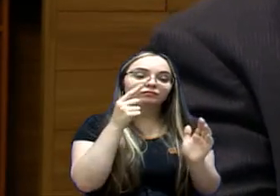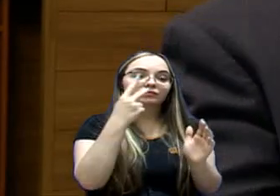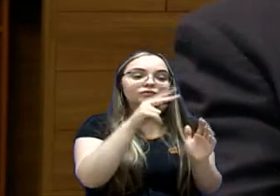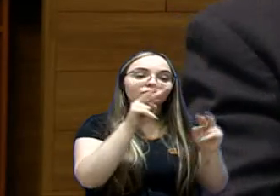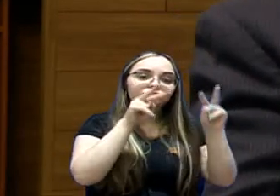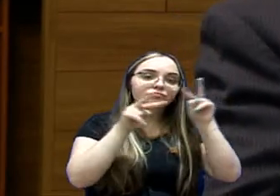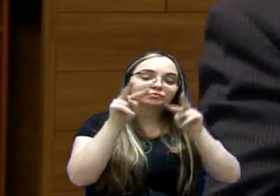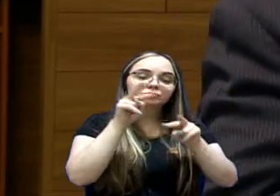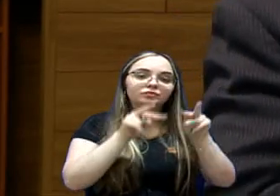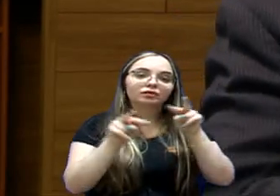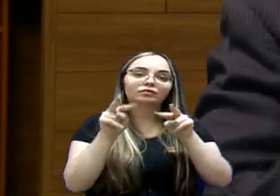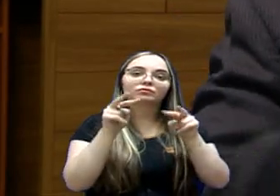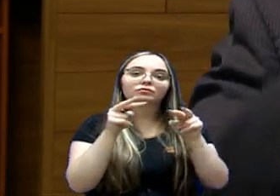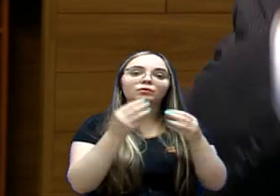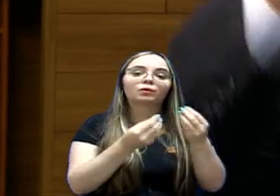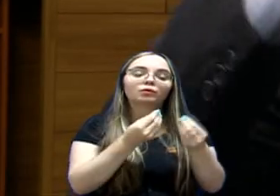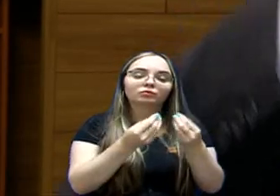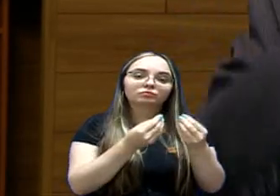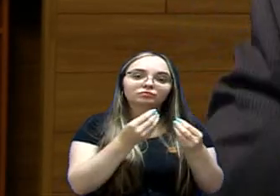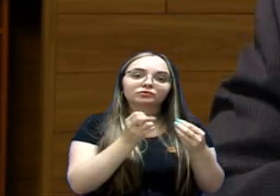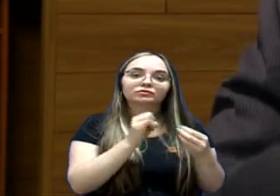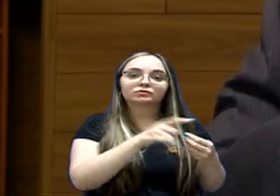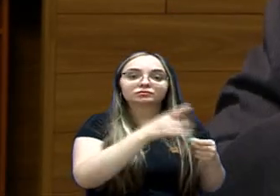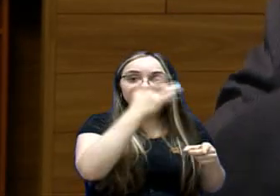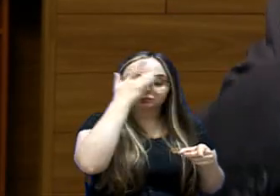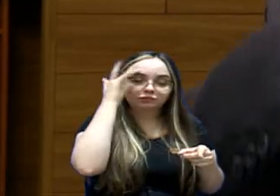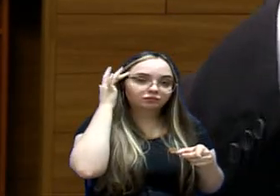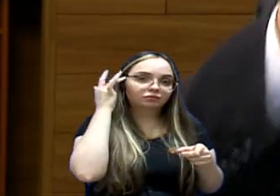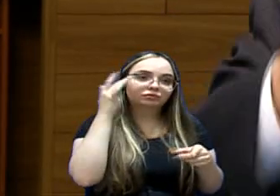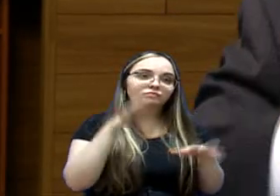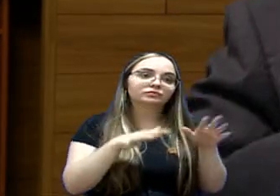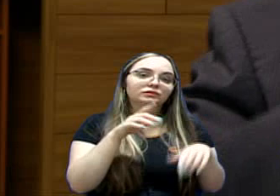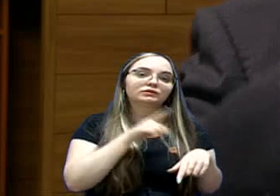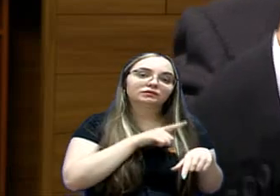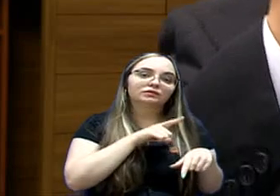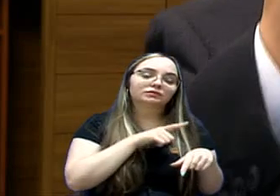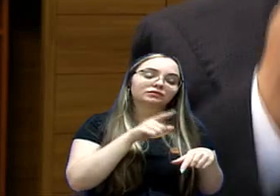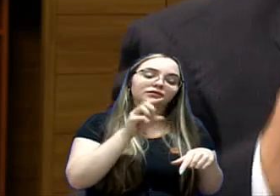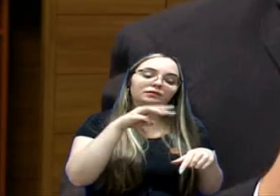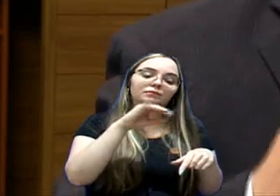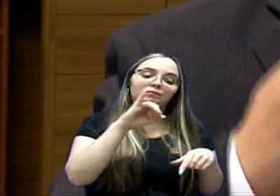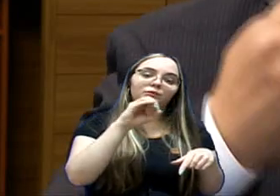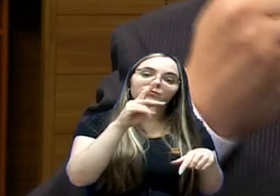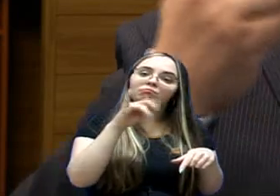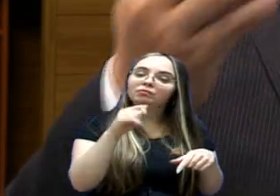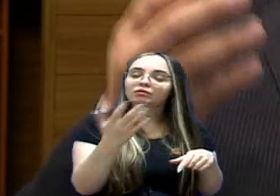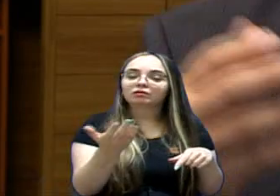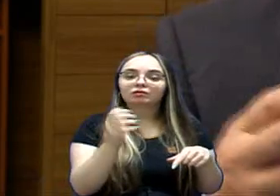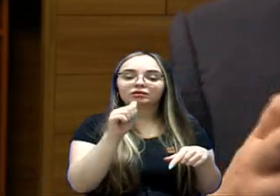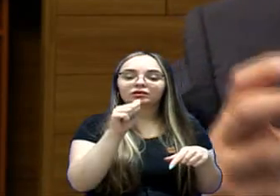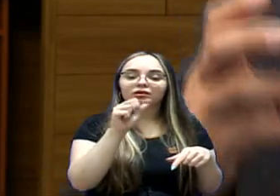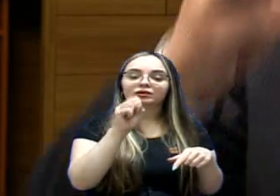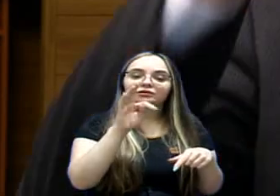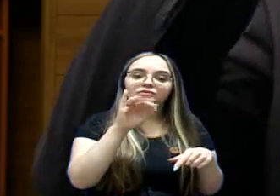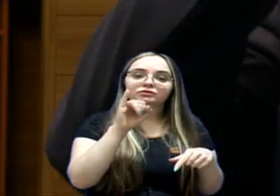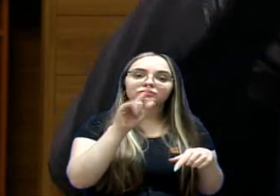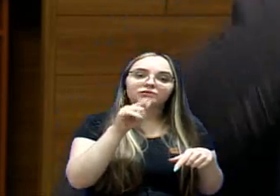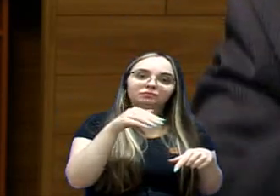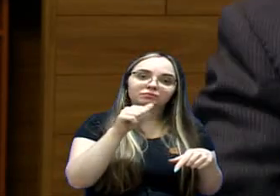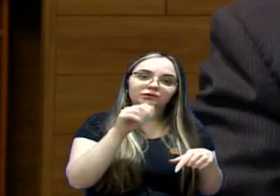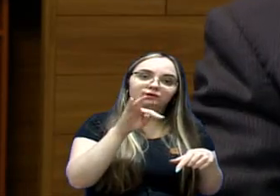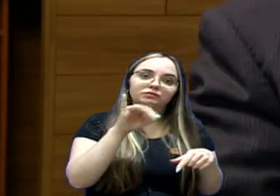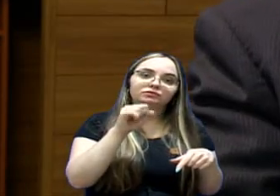do paciente. E caso a pessoa tenha um astigmatismo, uma miopia, uma hipermetropia, a gente